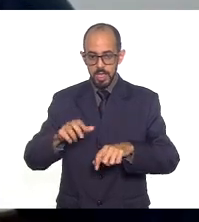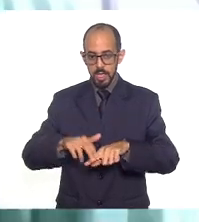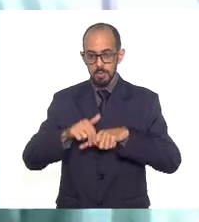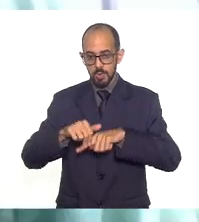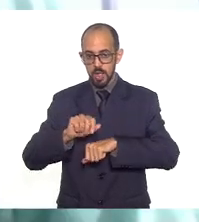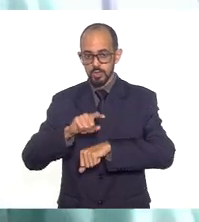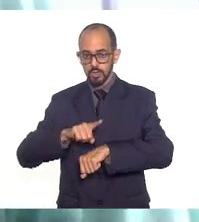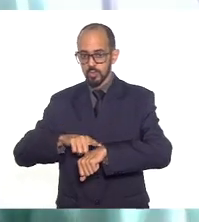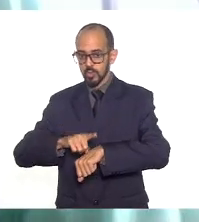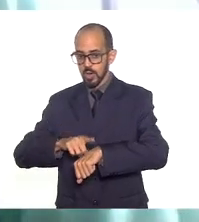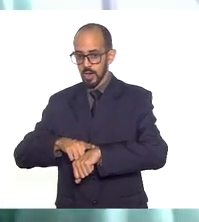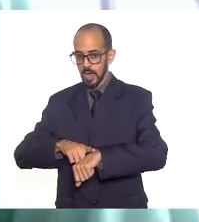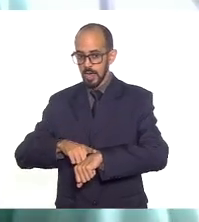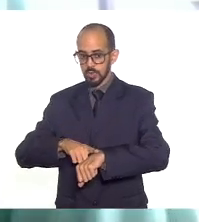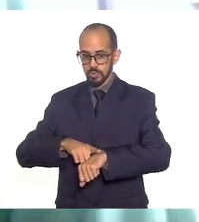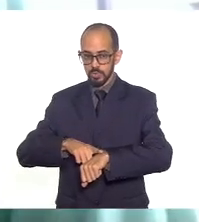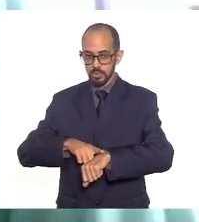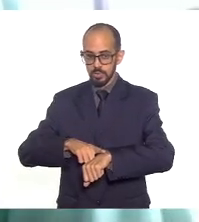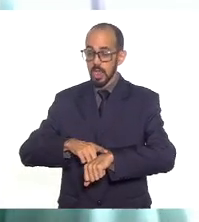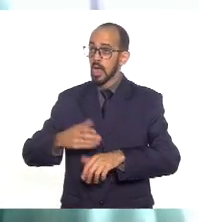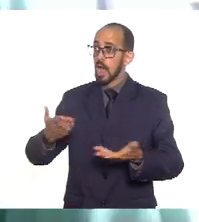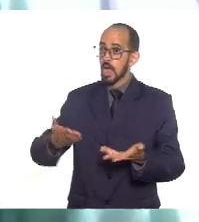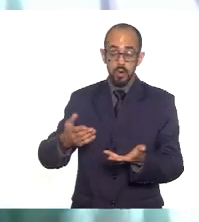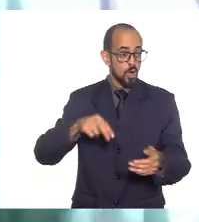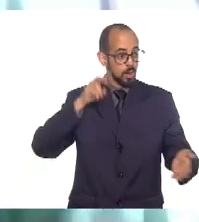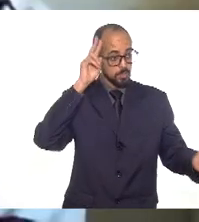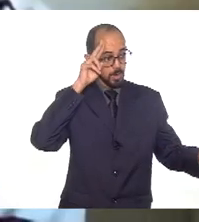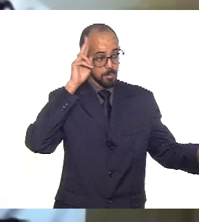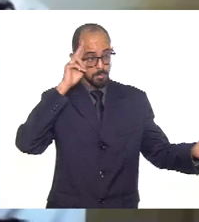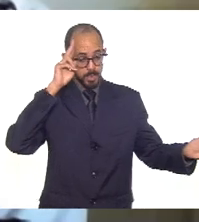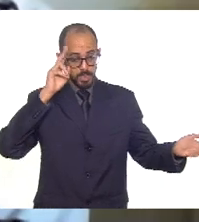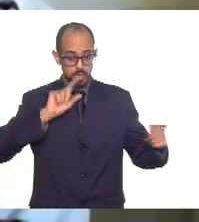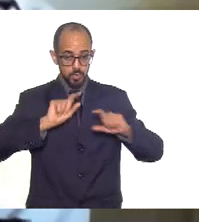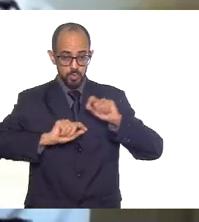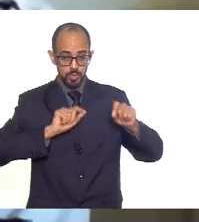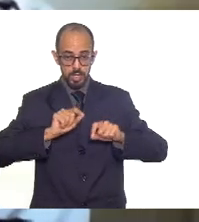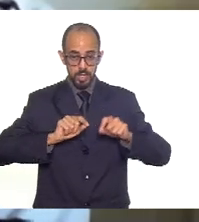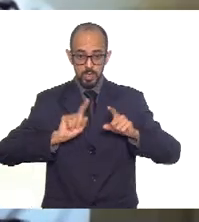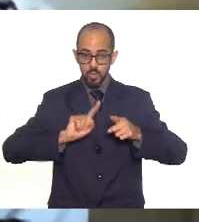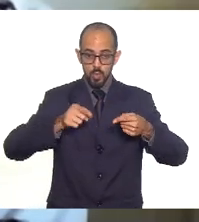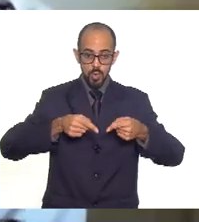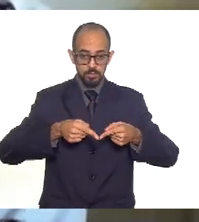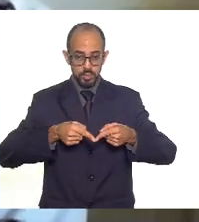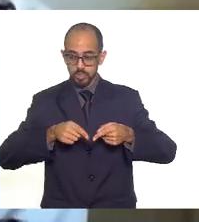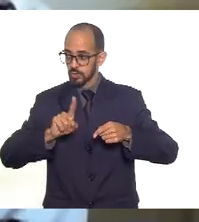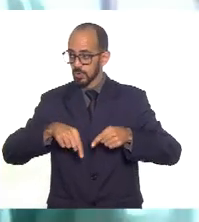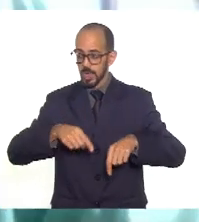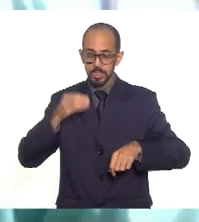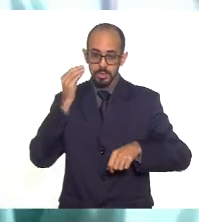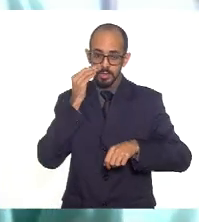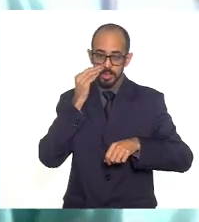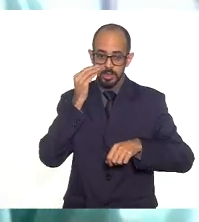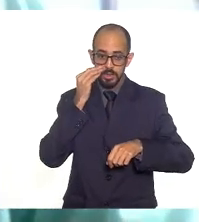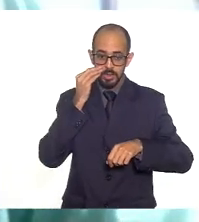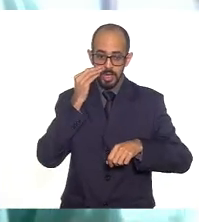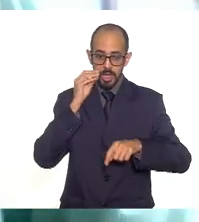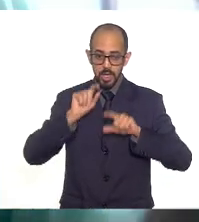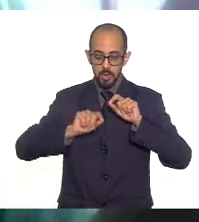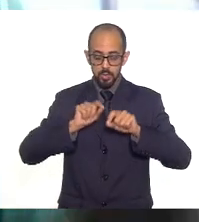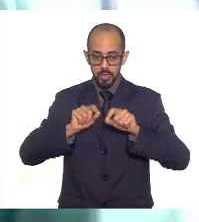O objetivo, agora eu me lembrei, Valdec, o objetivo é tentar diminuir